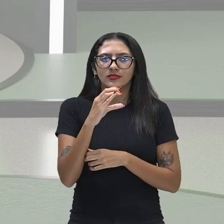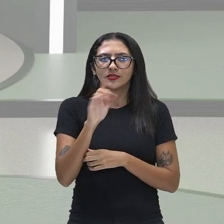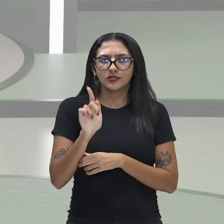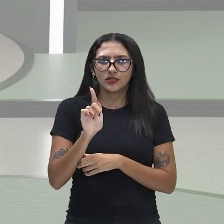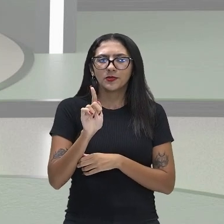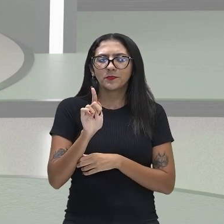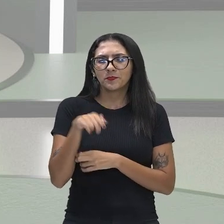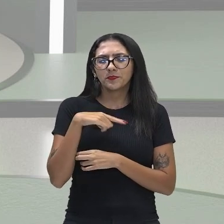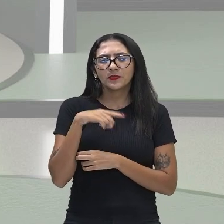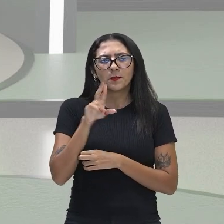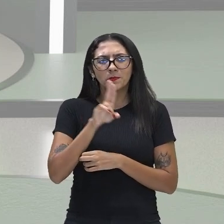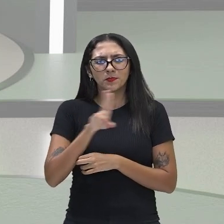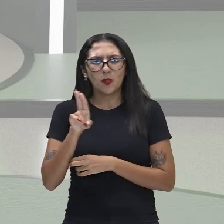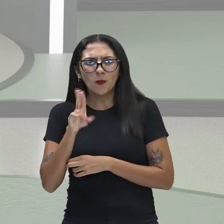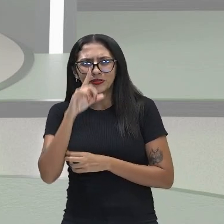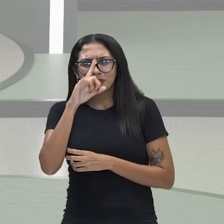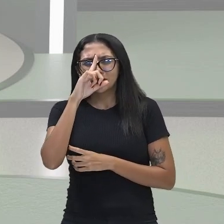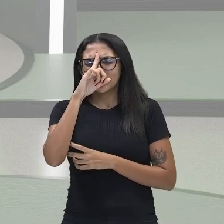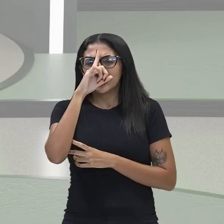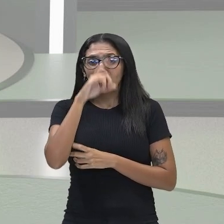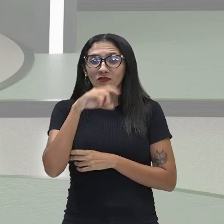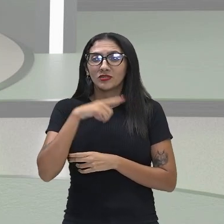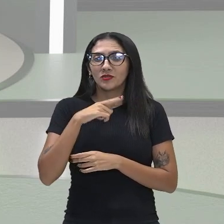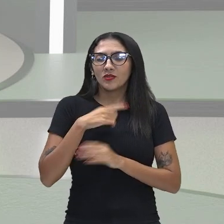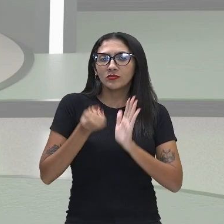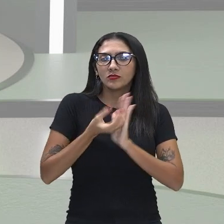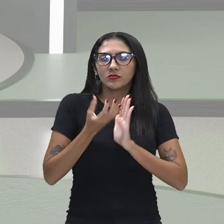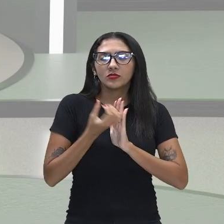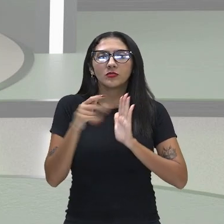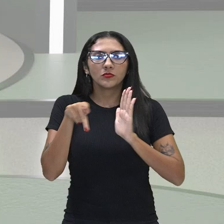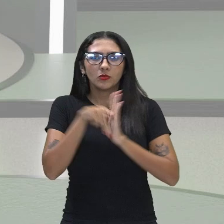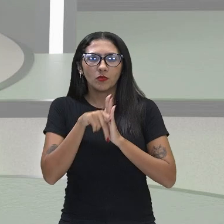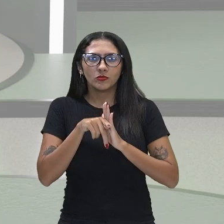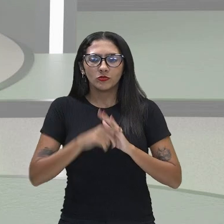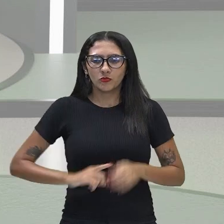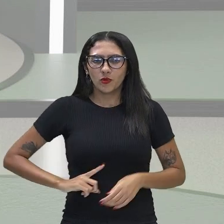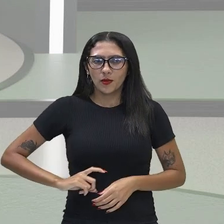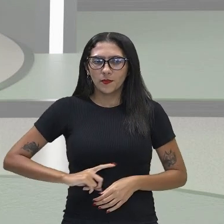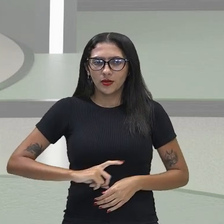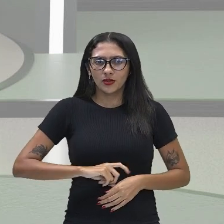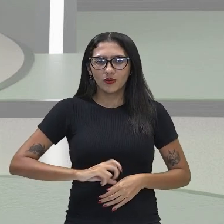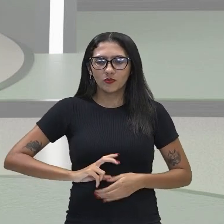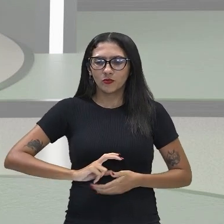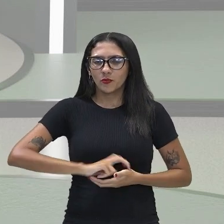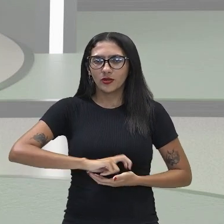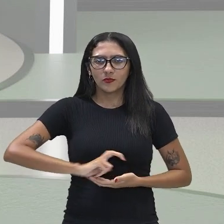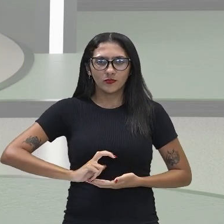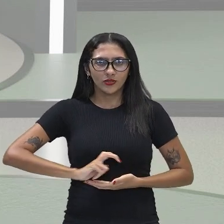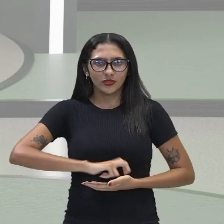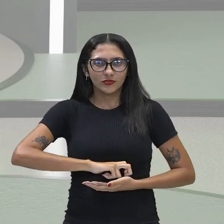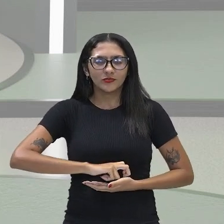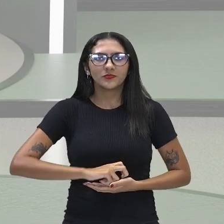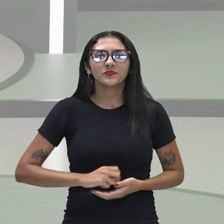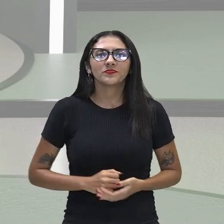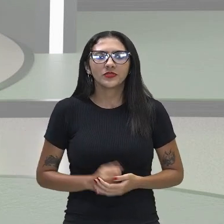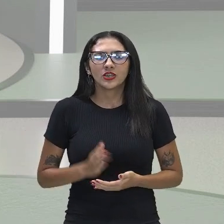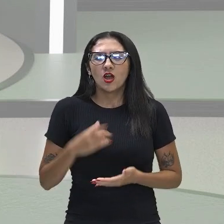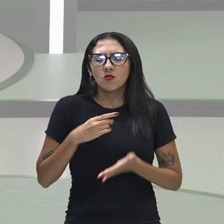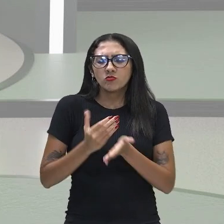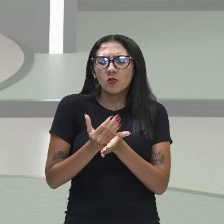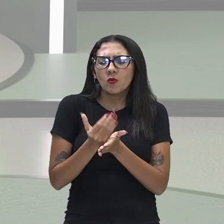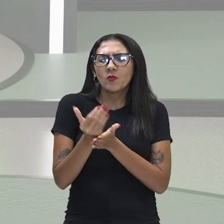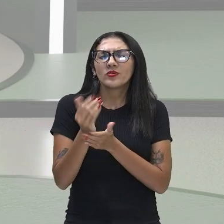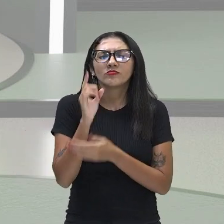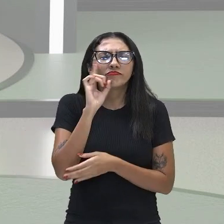que sustenta, né, ela é produzida inicialmente ali pelo embrião e depois, conforme a gravidez avança, né, isso logo no início, tá, nos